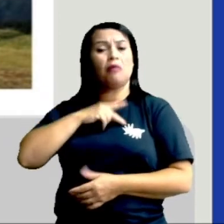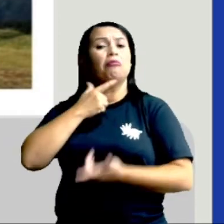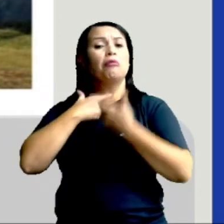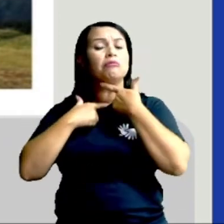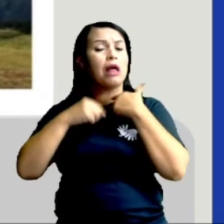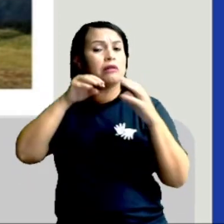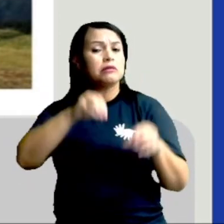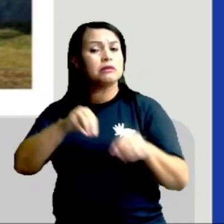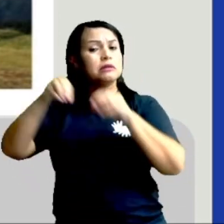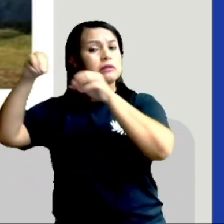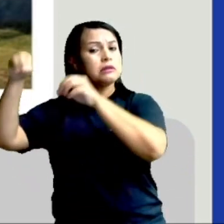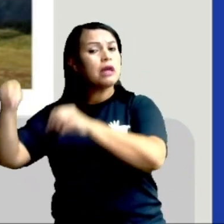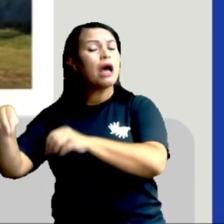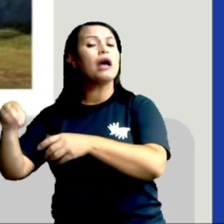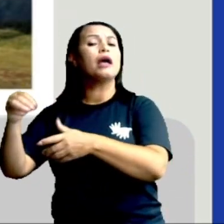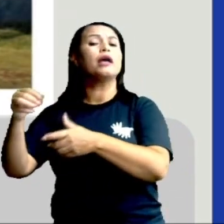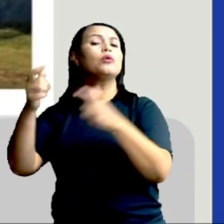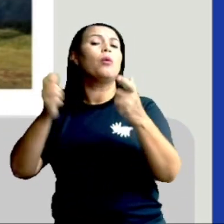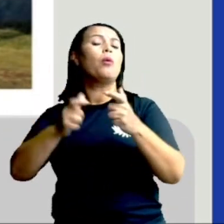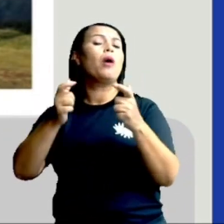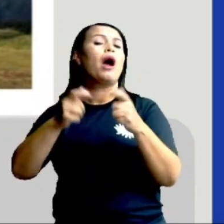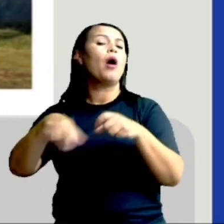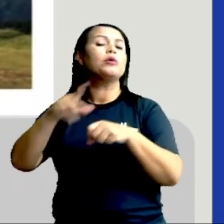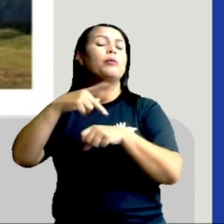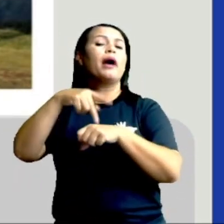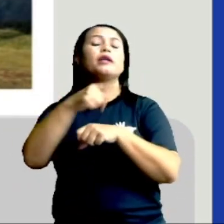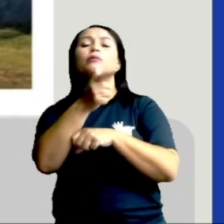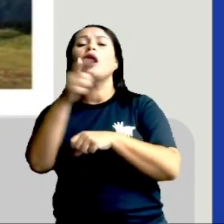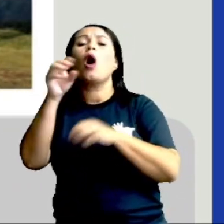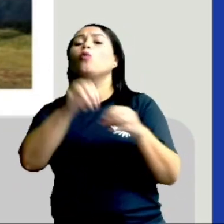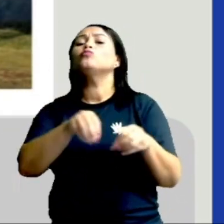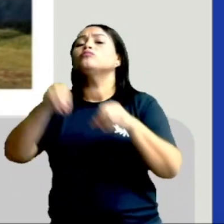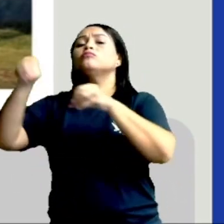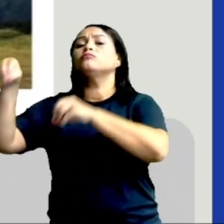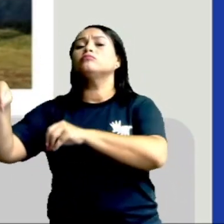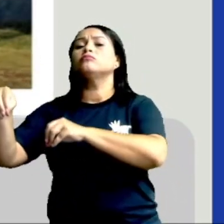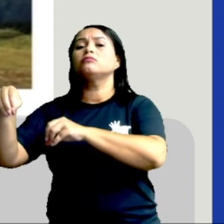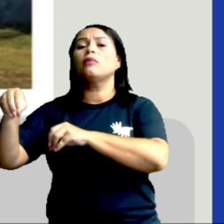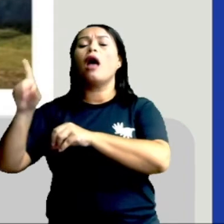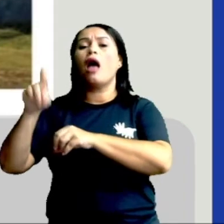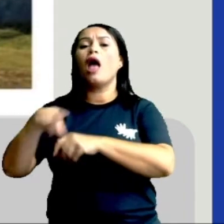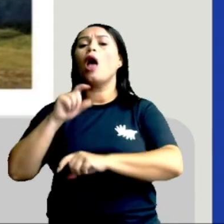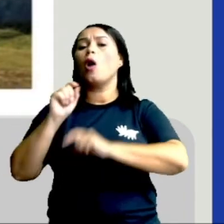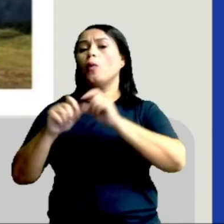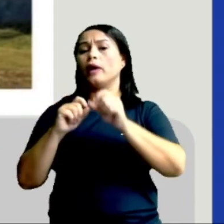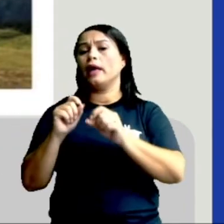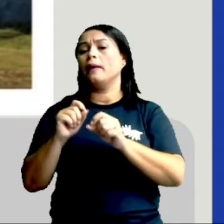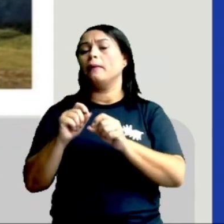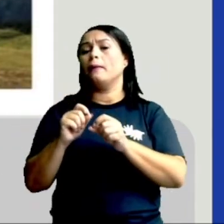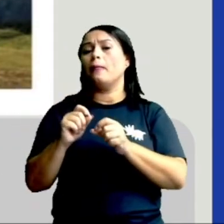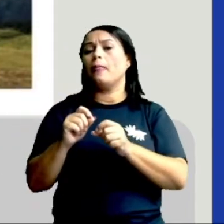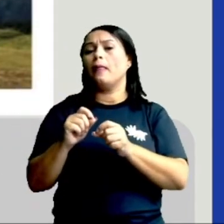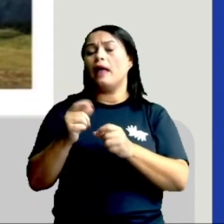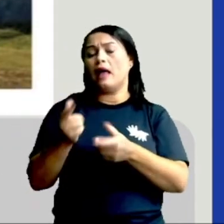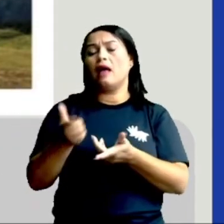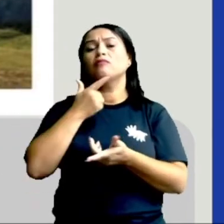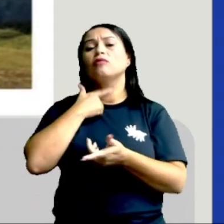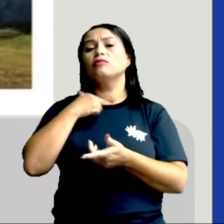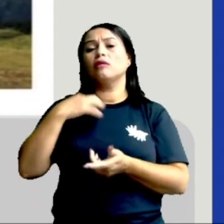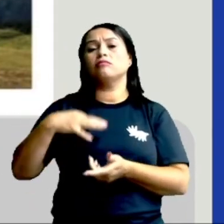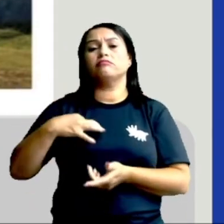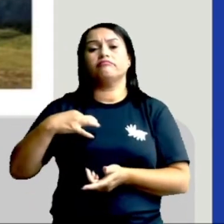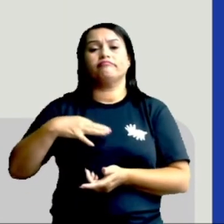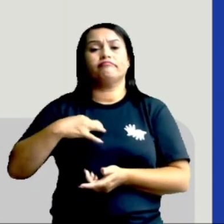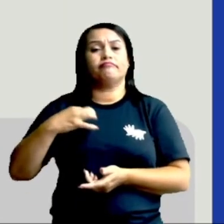quer sair de uma região, de um lugar, de um país para outro. Então, essa seria a de livre ou